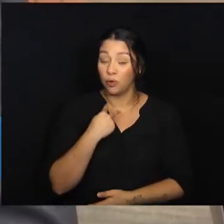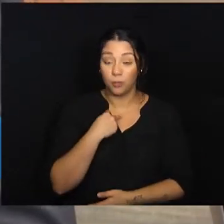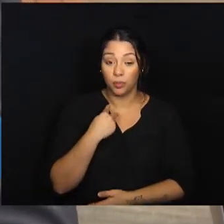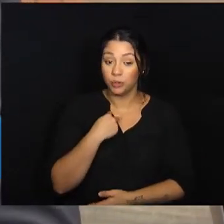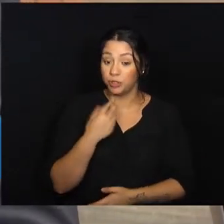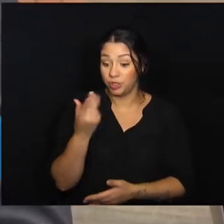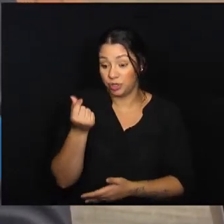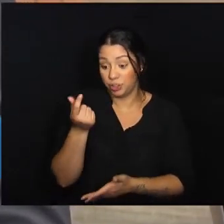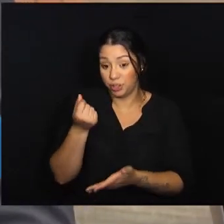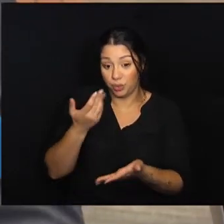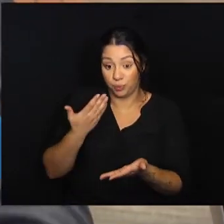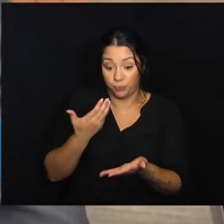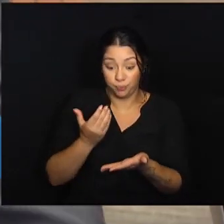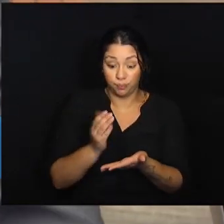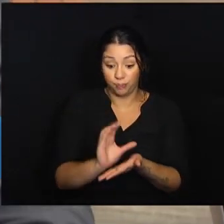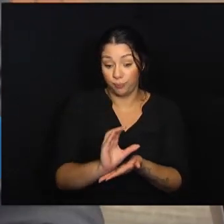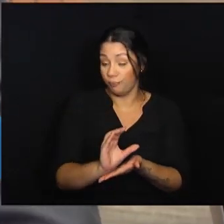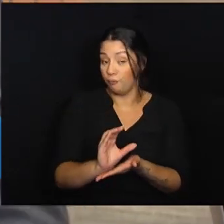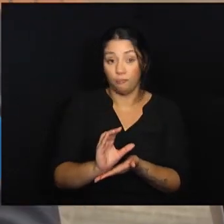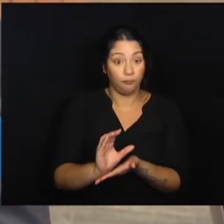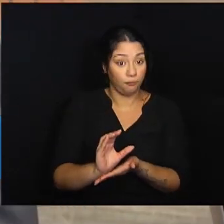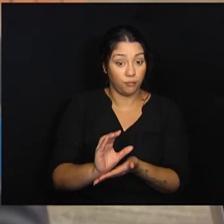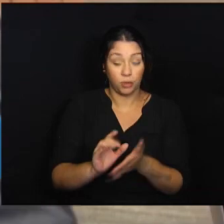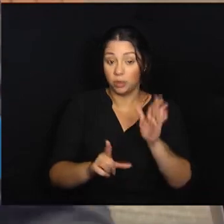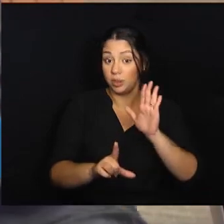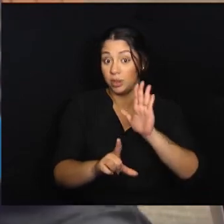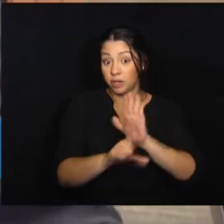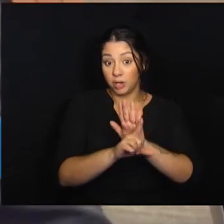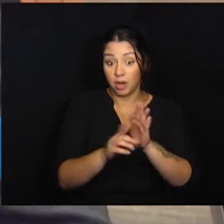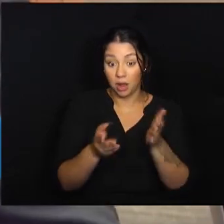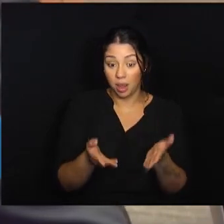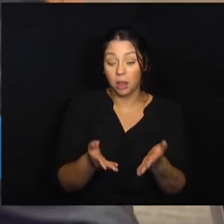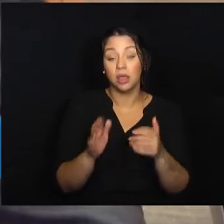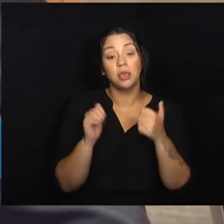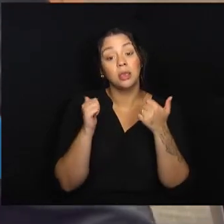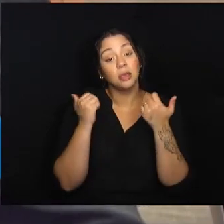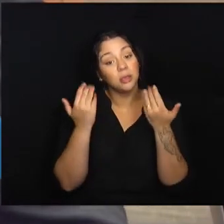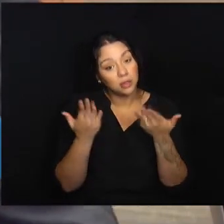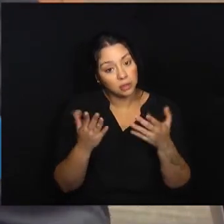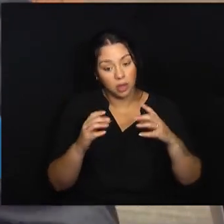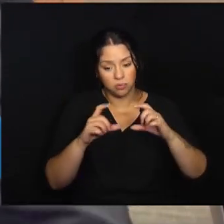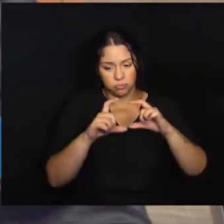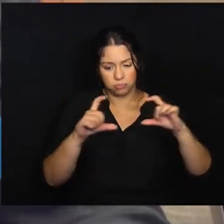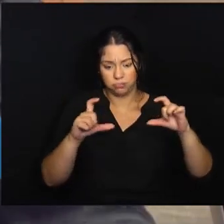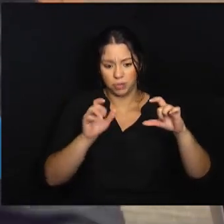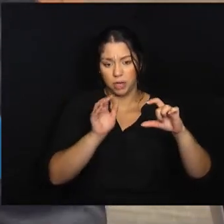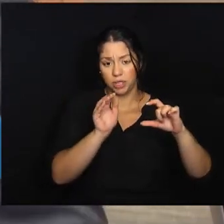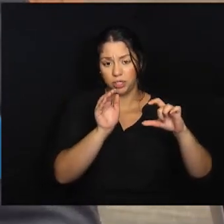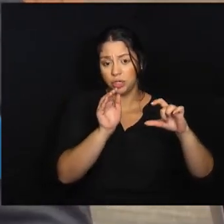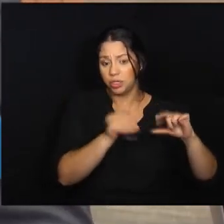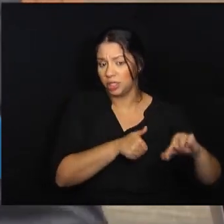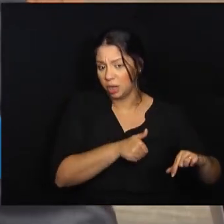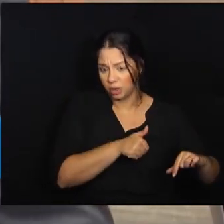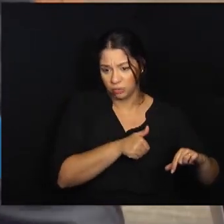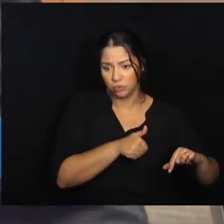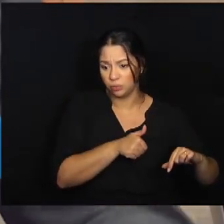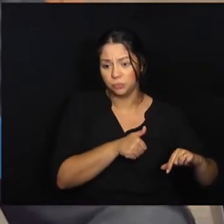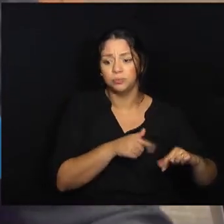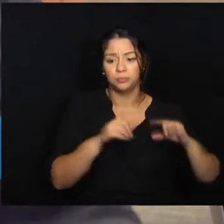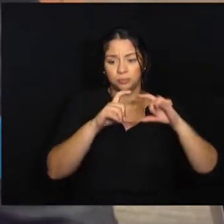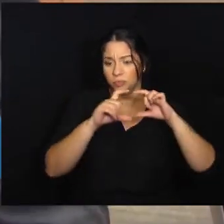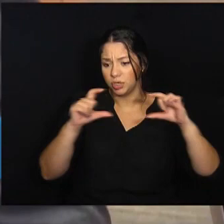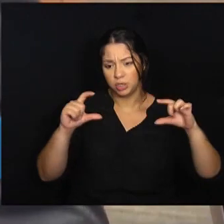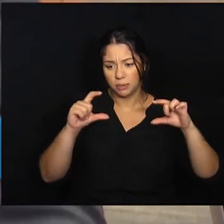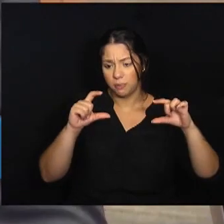recurso nessa lei ou nesse banco de rações. Então a gente está suprimindo apenas isso, retirando um